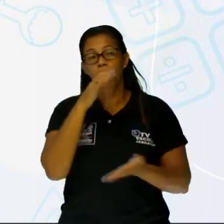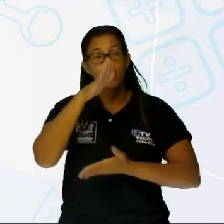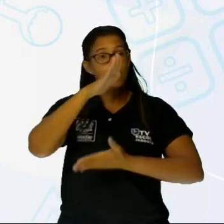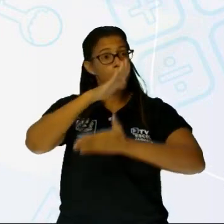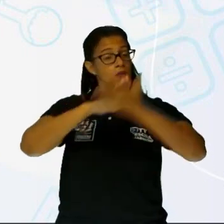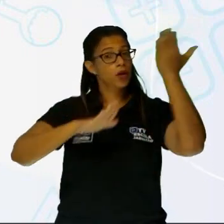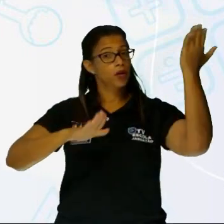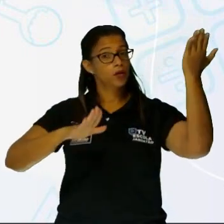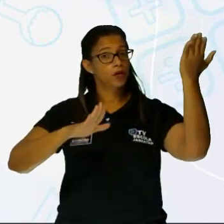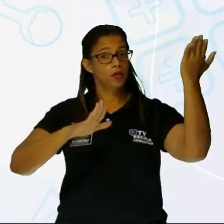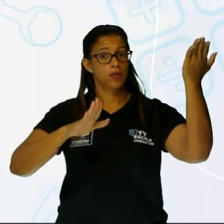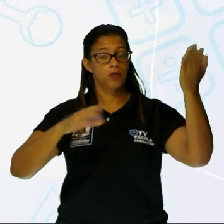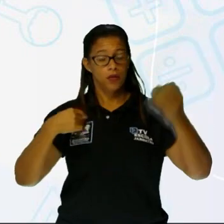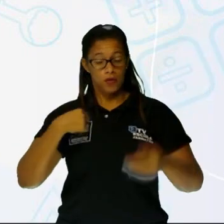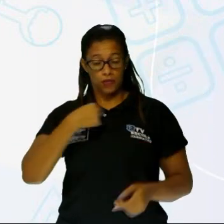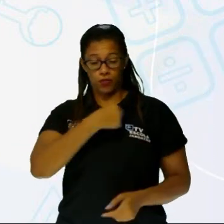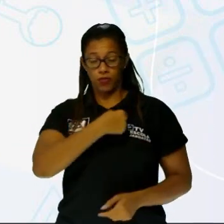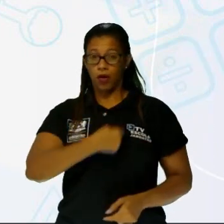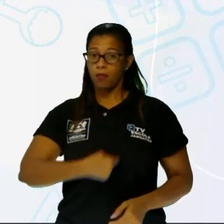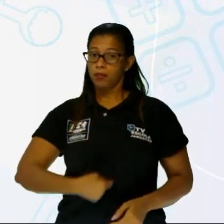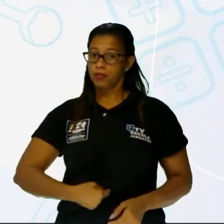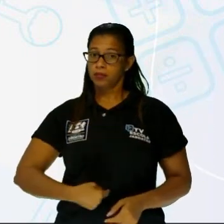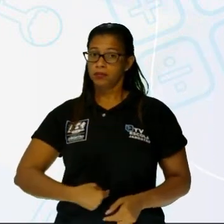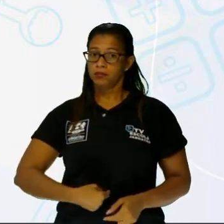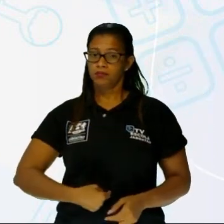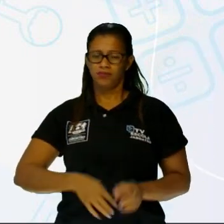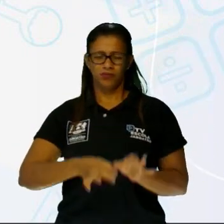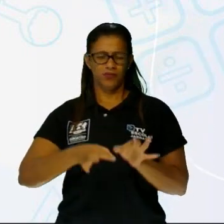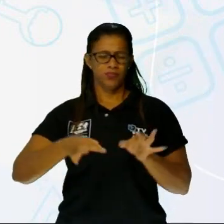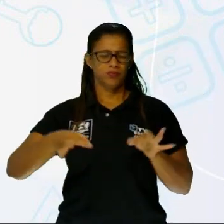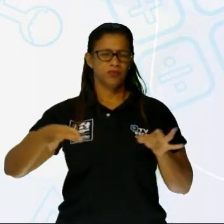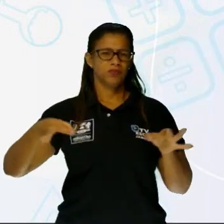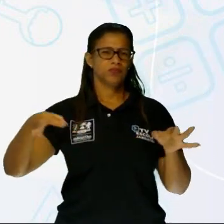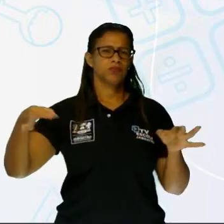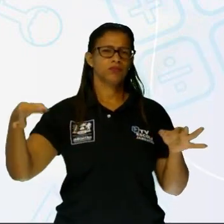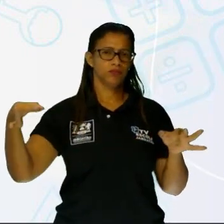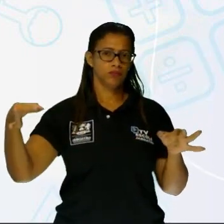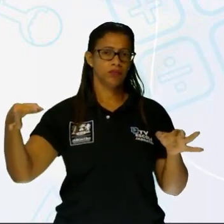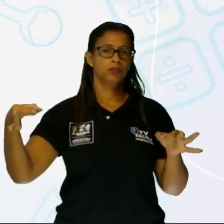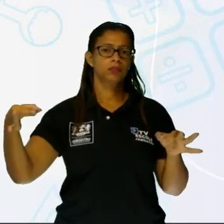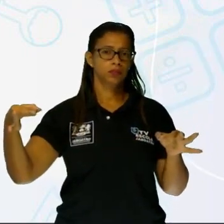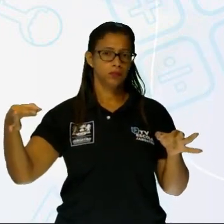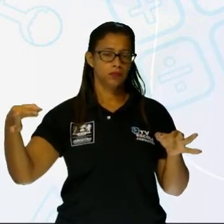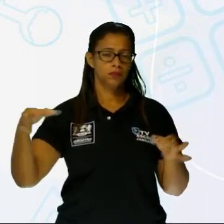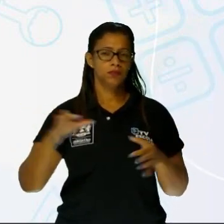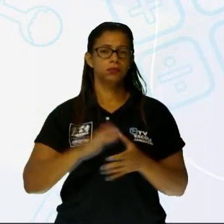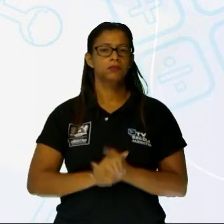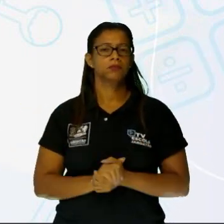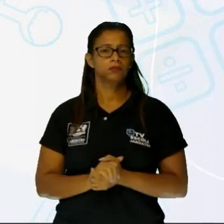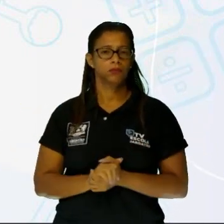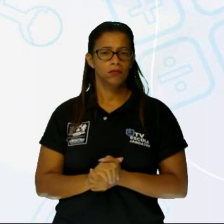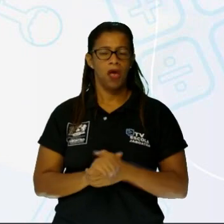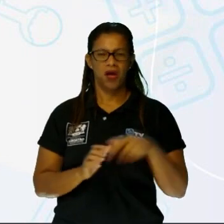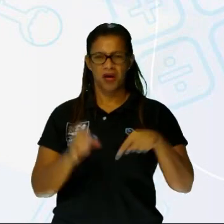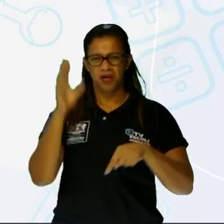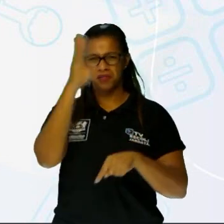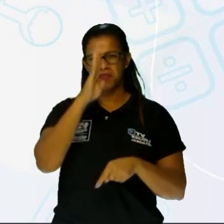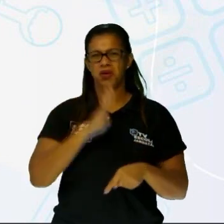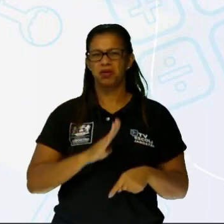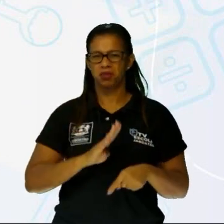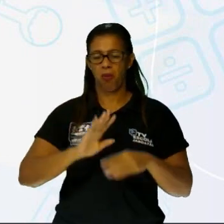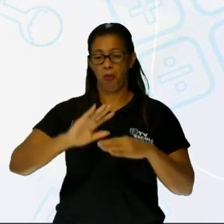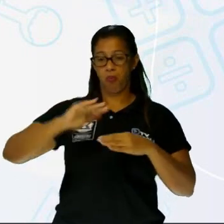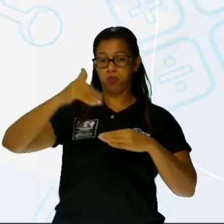para o Japão. Mas é tão distante o Japão, né, gente, daqui do Brasil, que a gente mora, é do outro lado